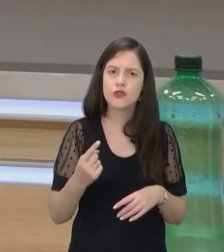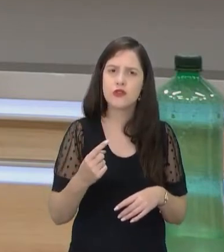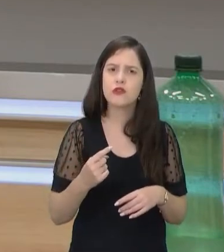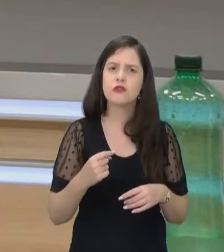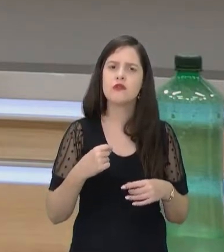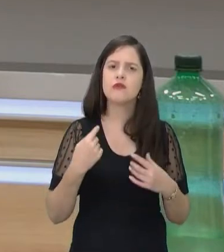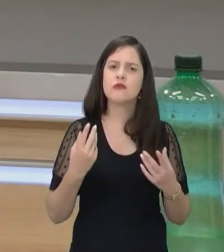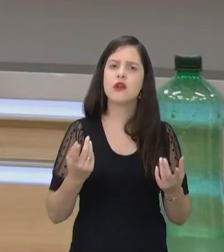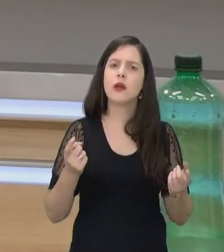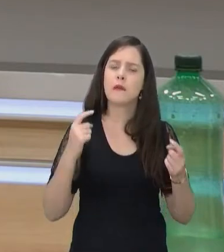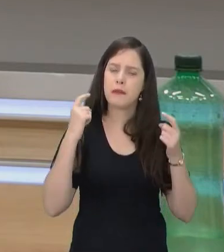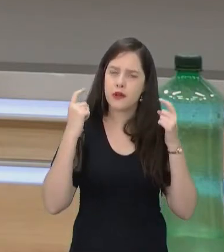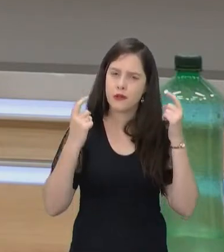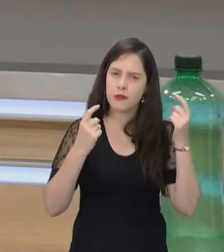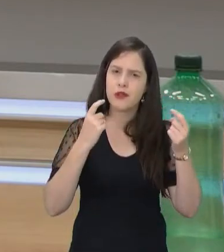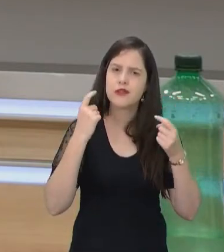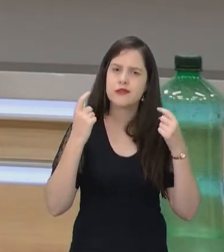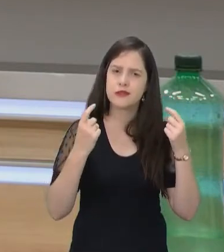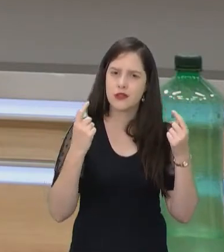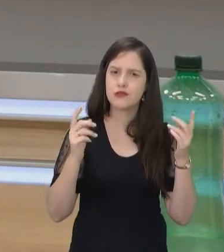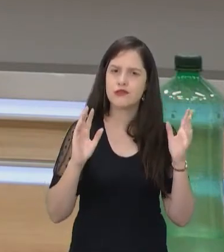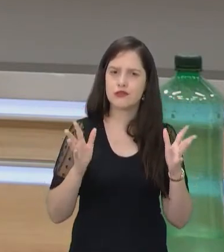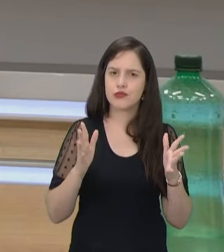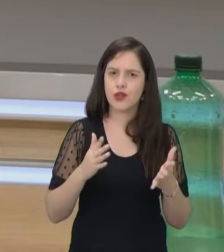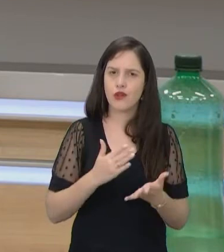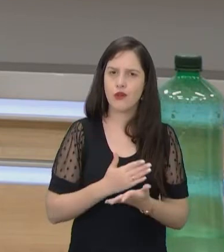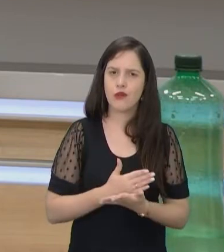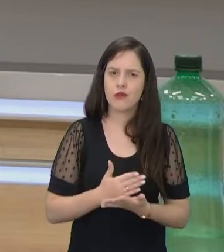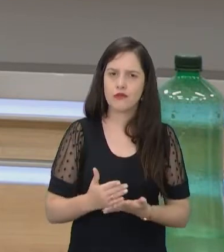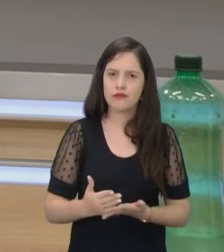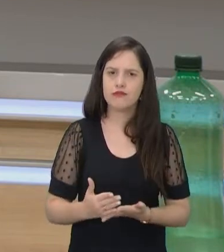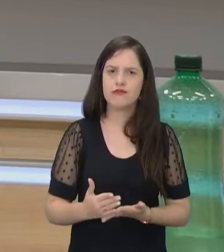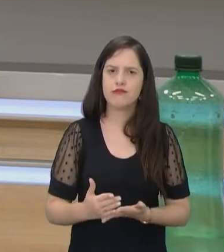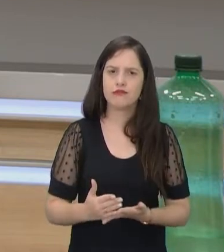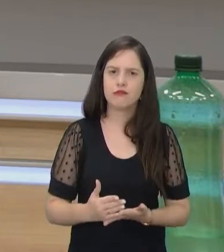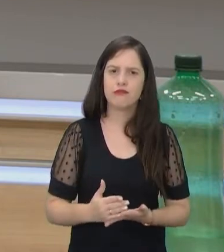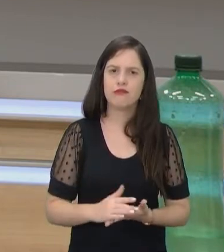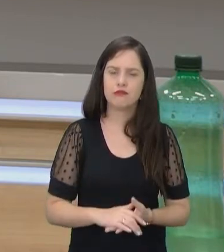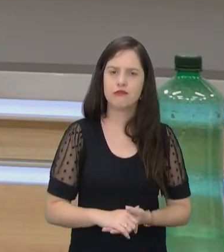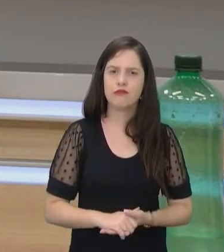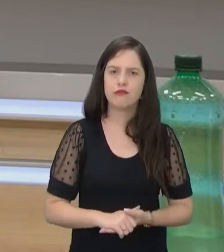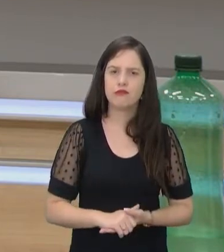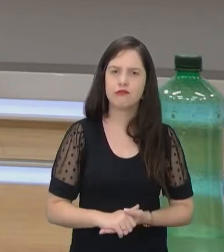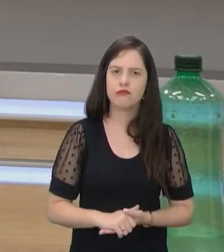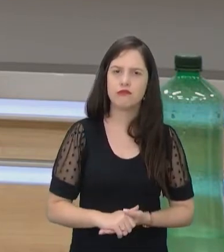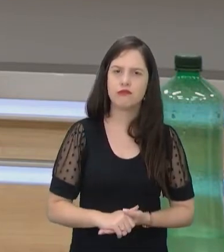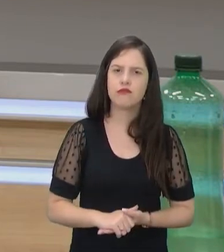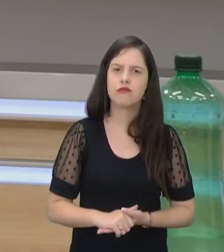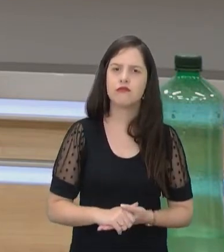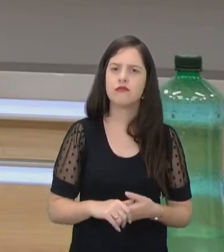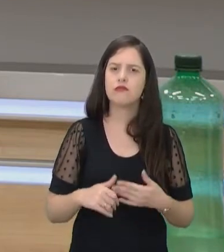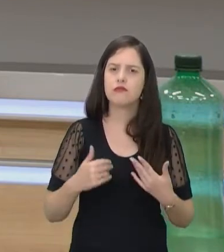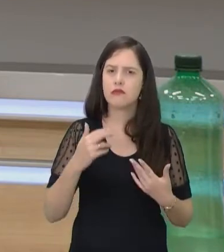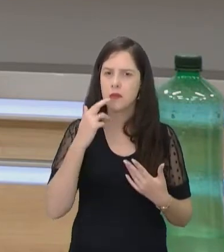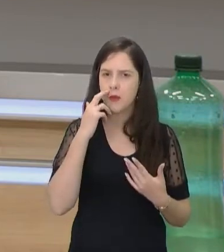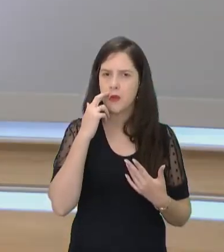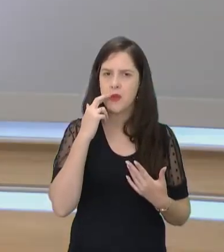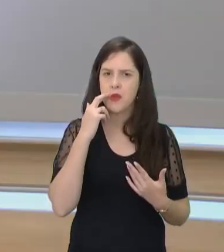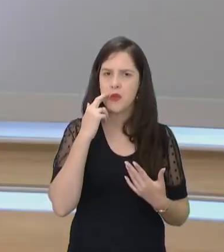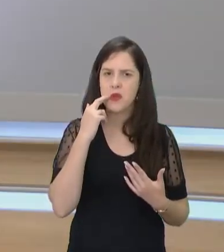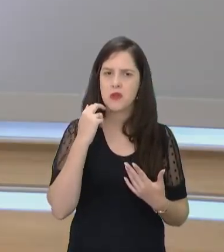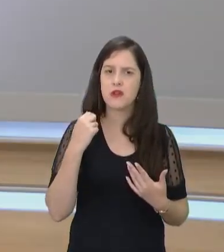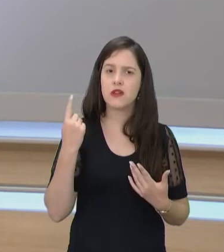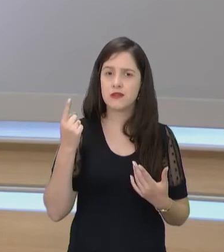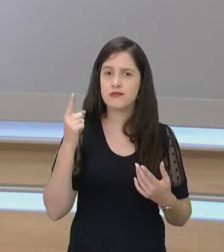real preocupação que está por trás. Vagalume está entrando em extinção. Abelha. Se a